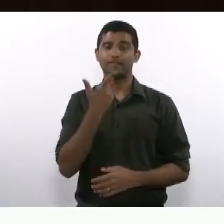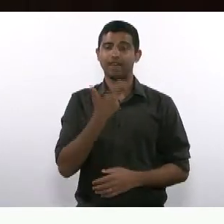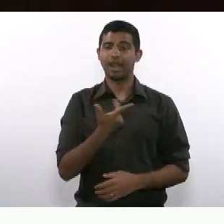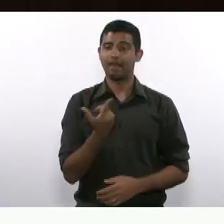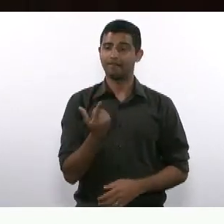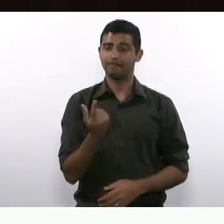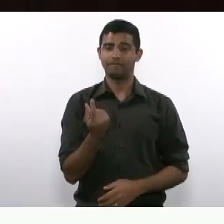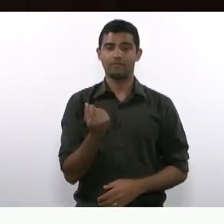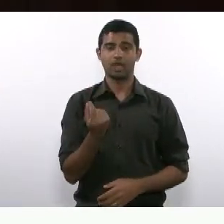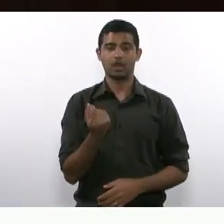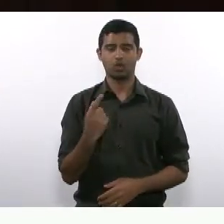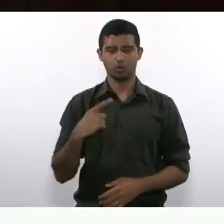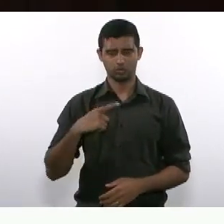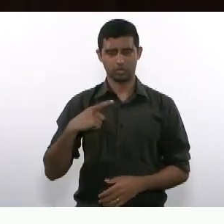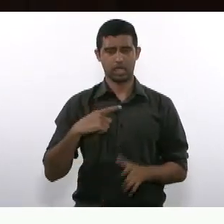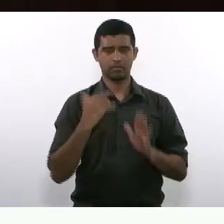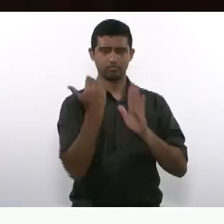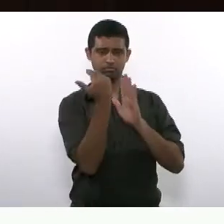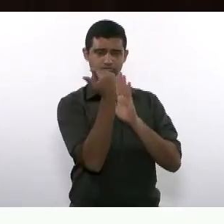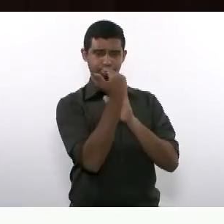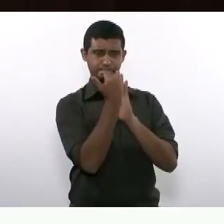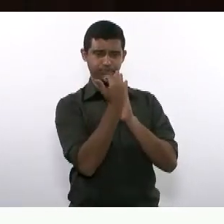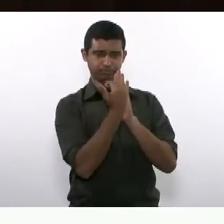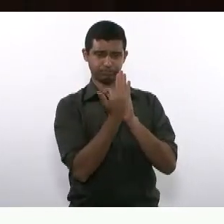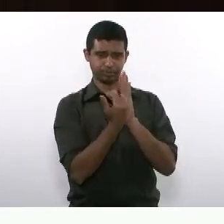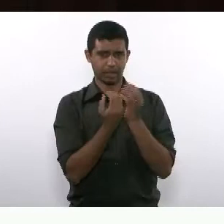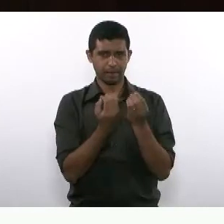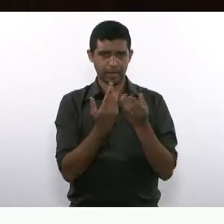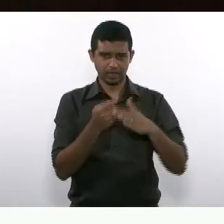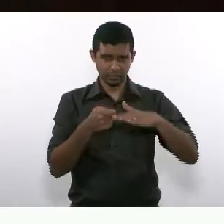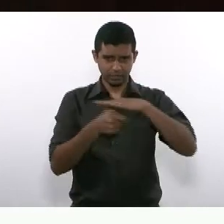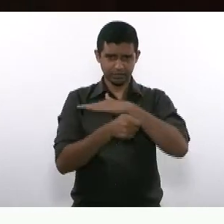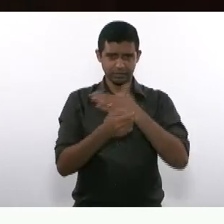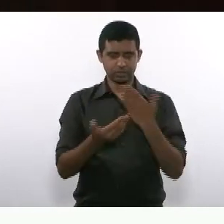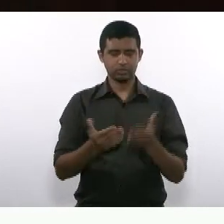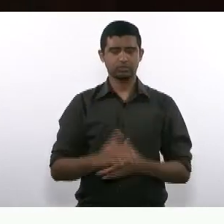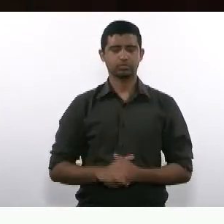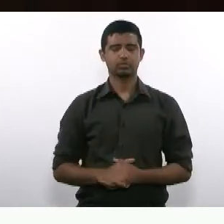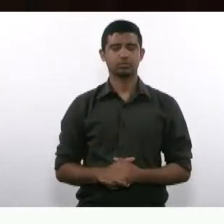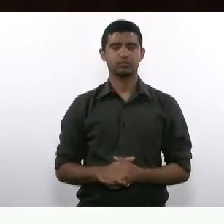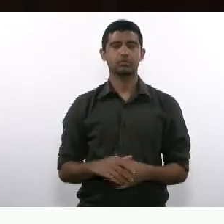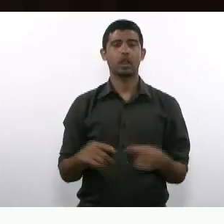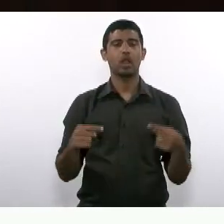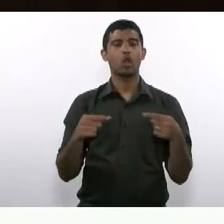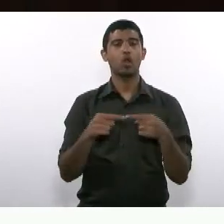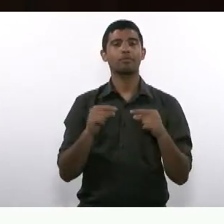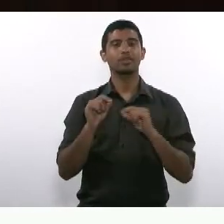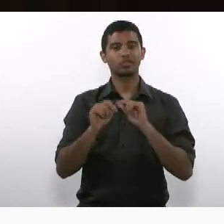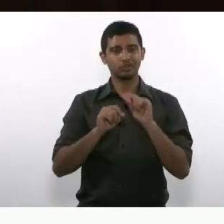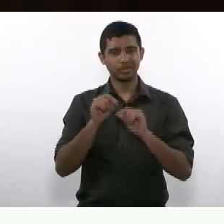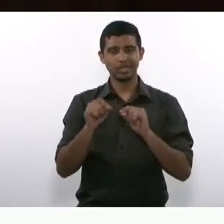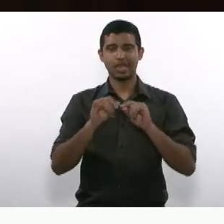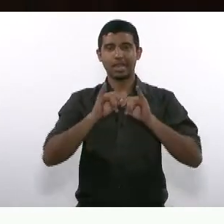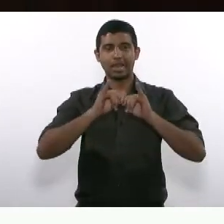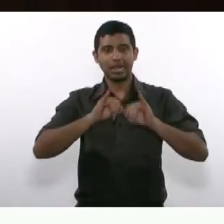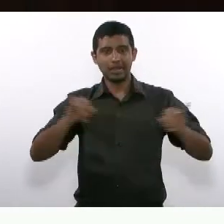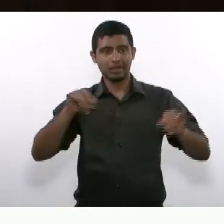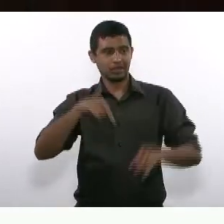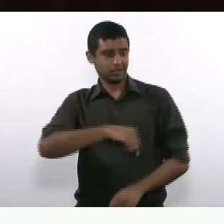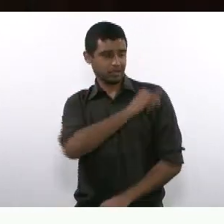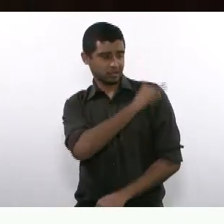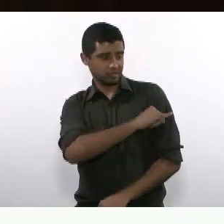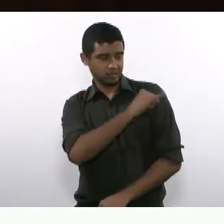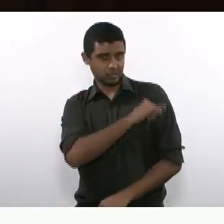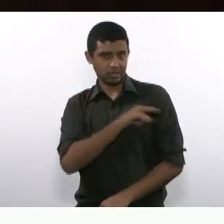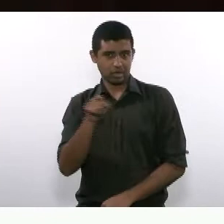se existe alguma programação de investimentos no que tange a promoção da imagem do Rio de Janeiro em